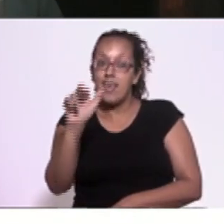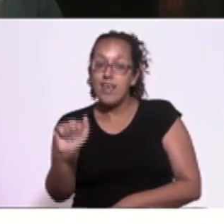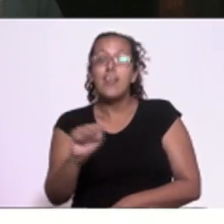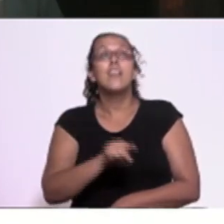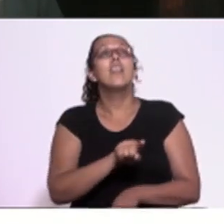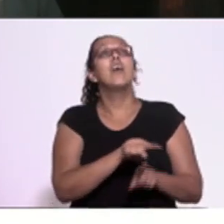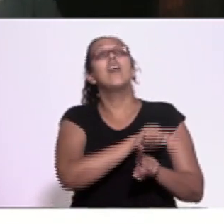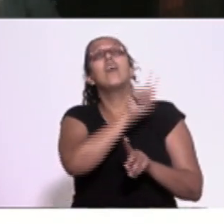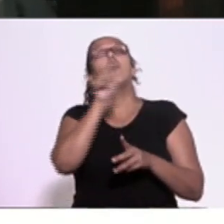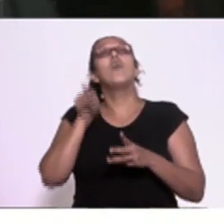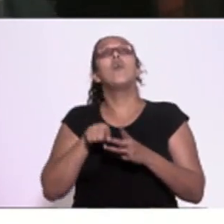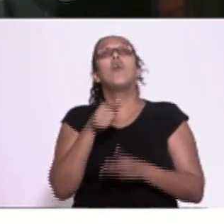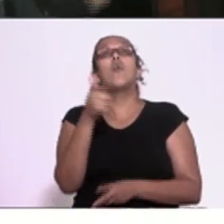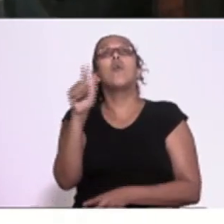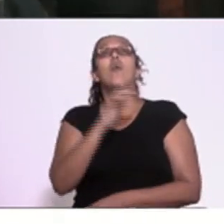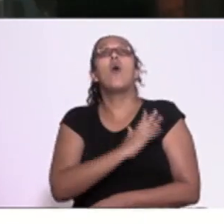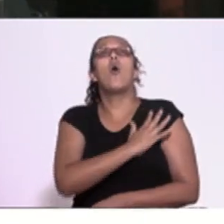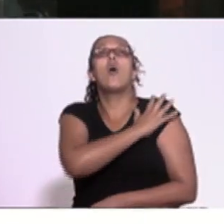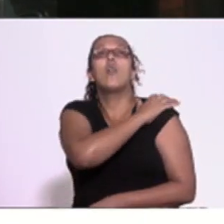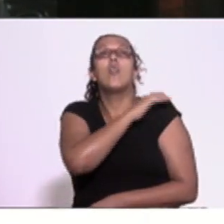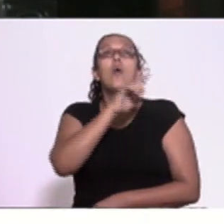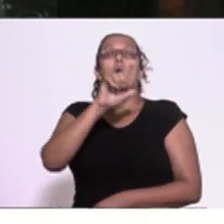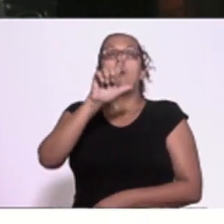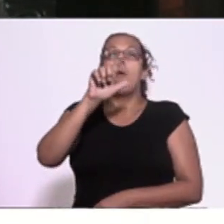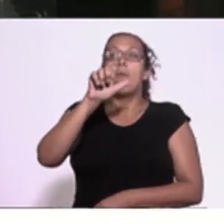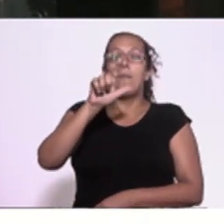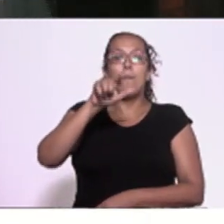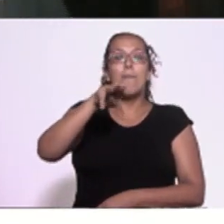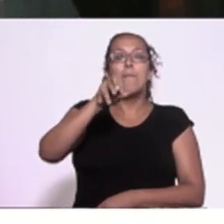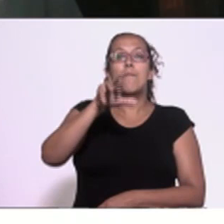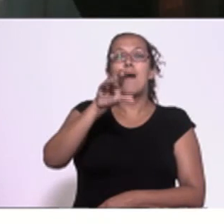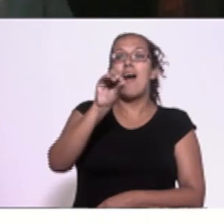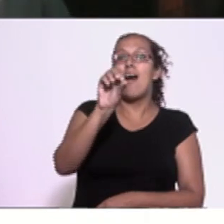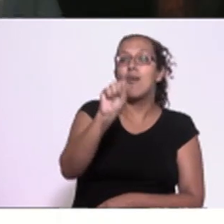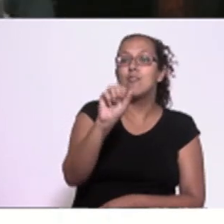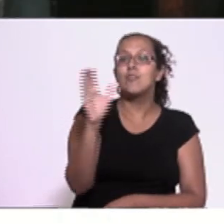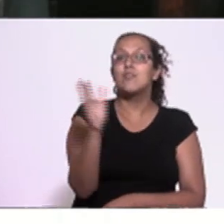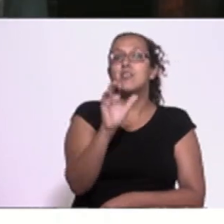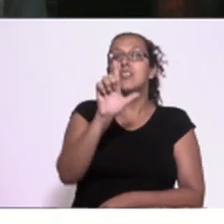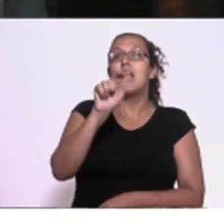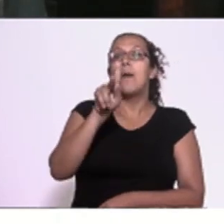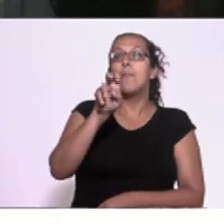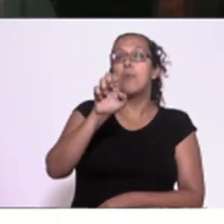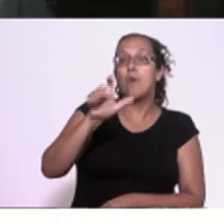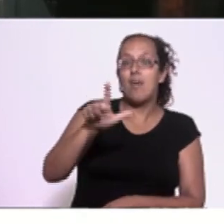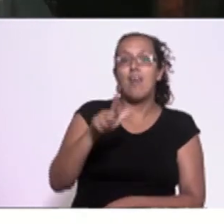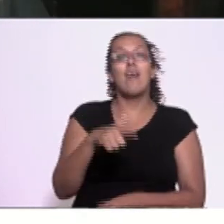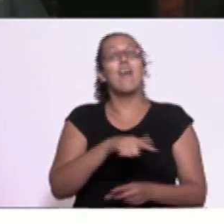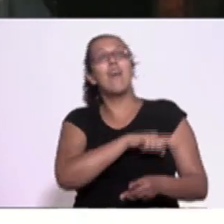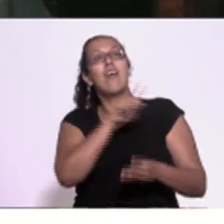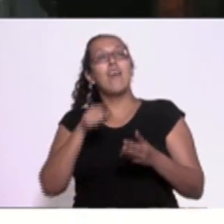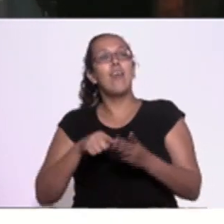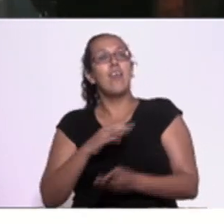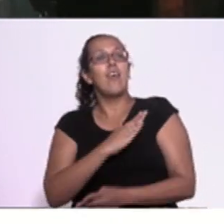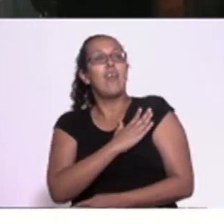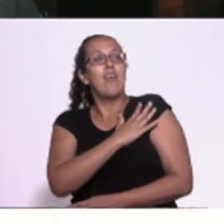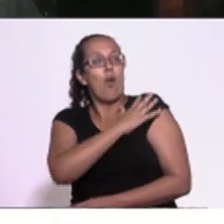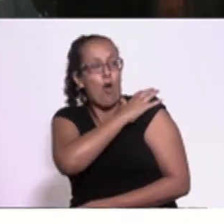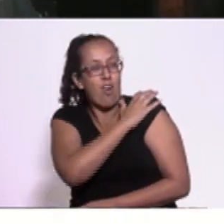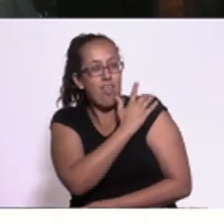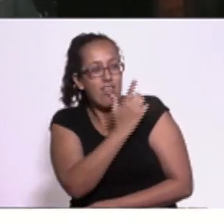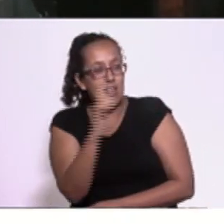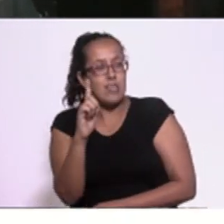coronel Marco Lapuerta, do Clube Militar, do tenente-coronel Torres,